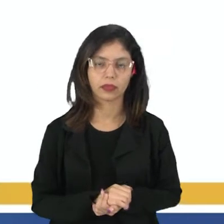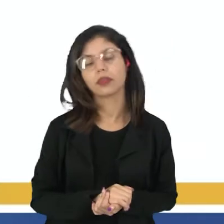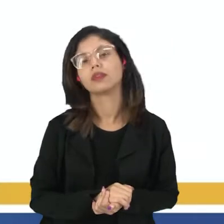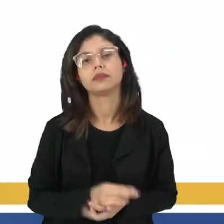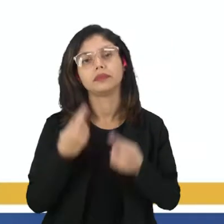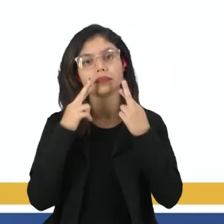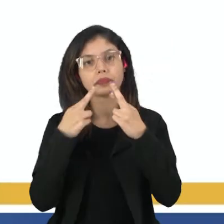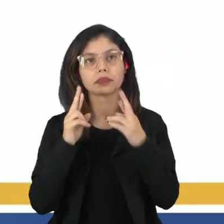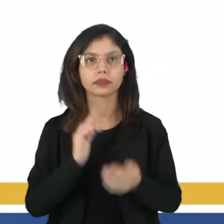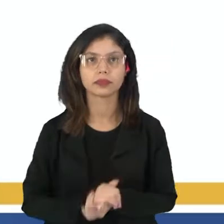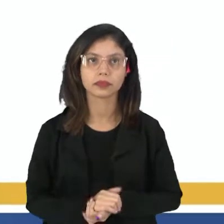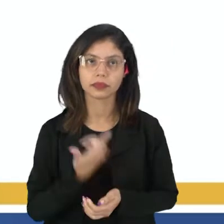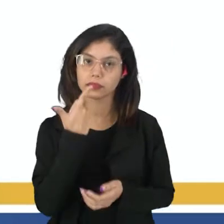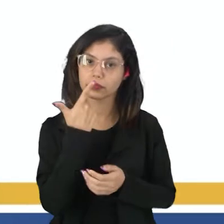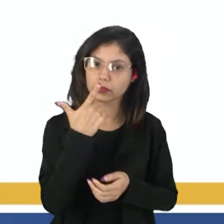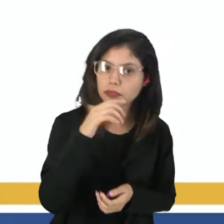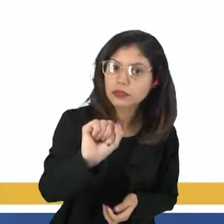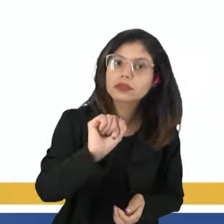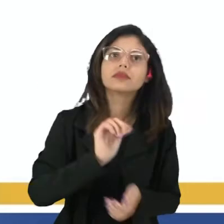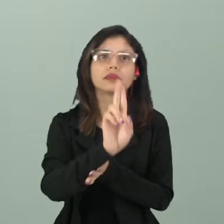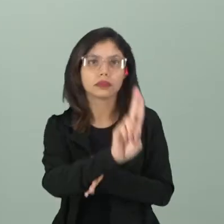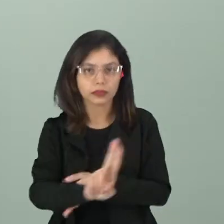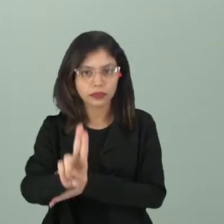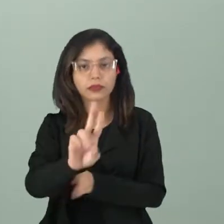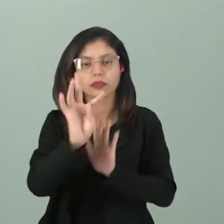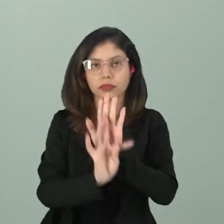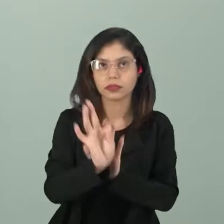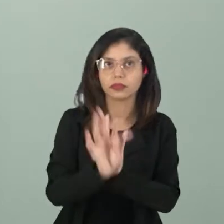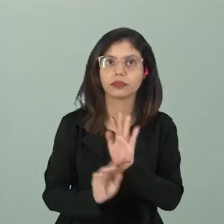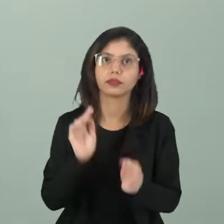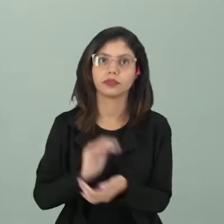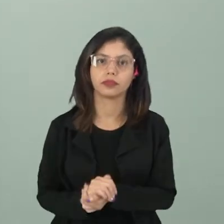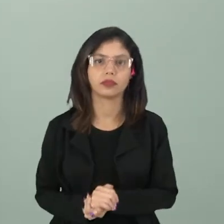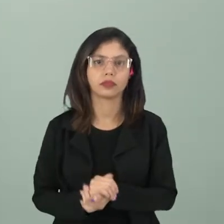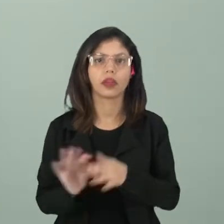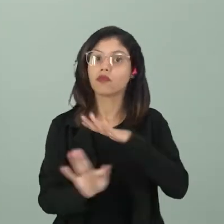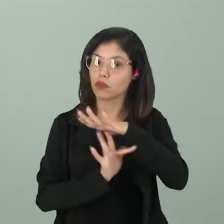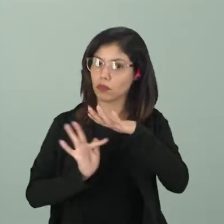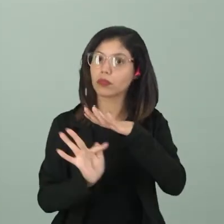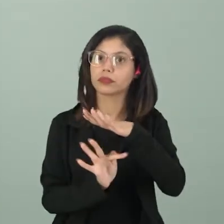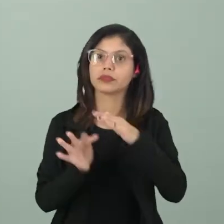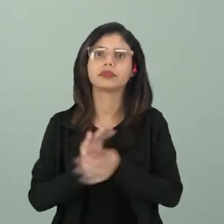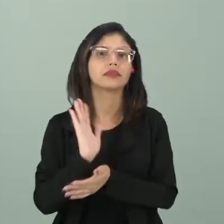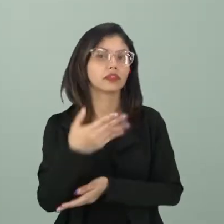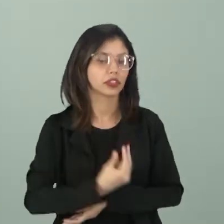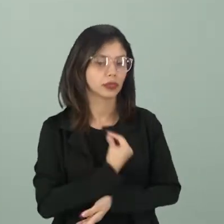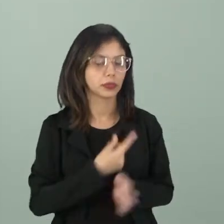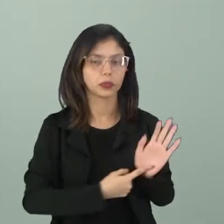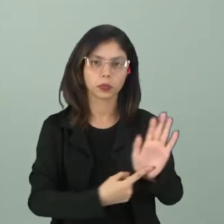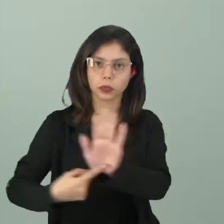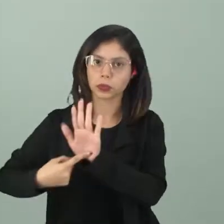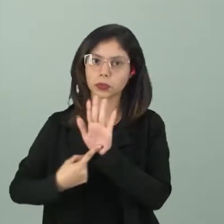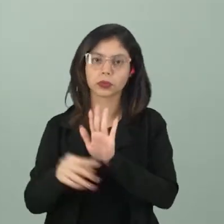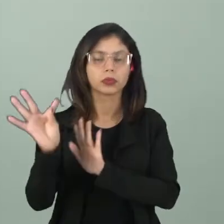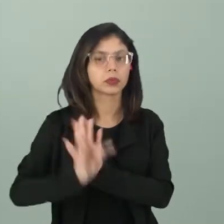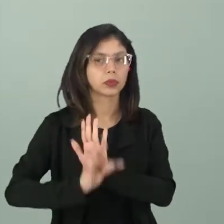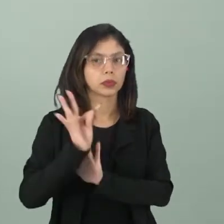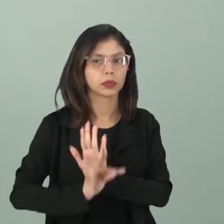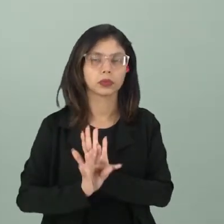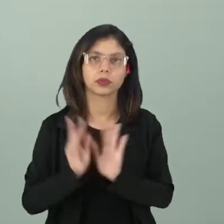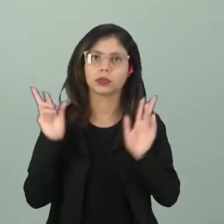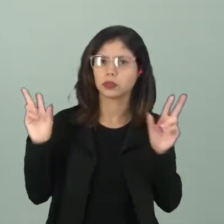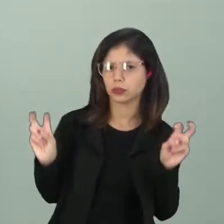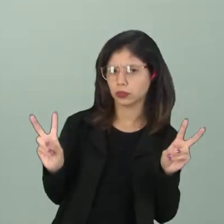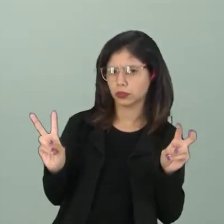carta de reclamação é a linguagem que é utilizada nesse texto, que ela é mais formal, já que apresenta alguns textos ou alguns